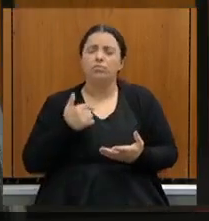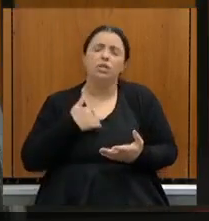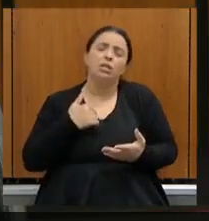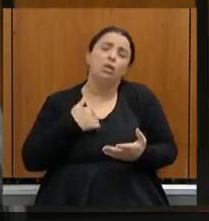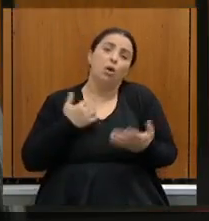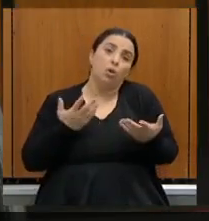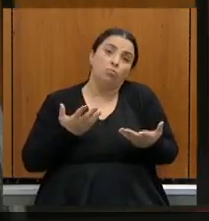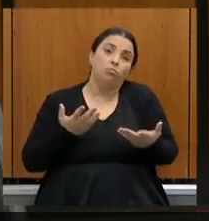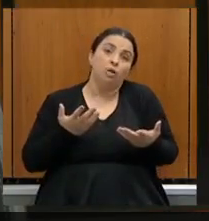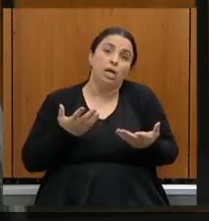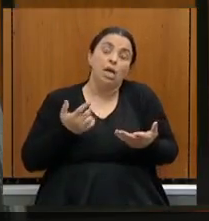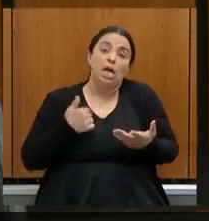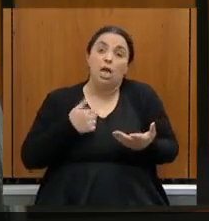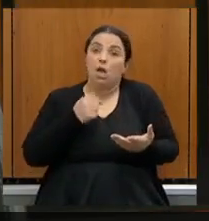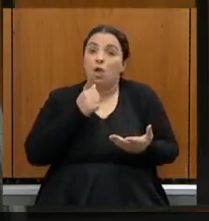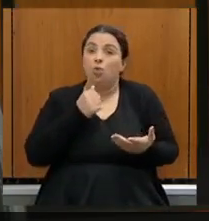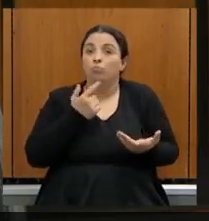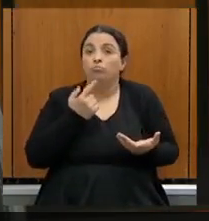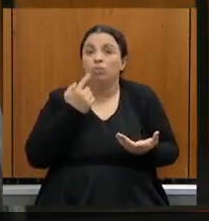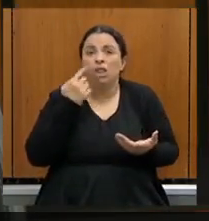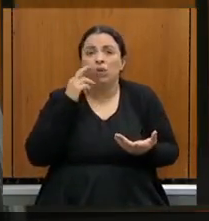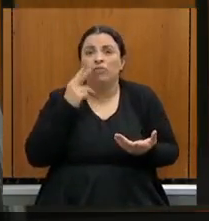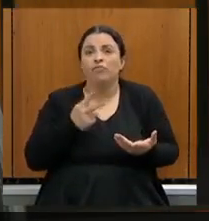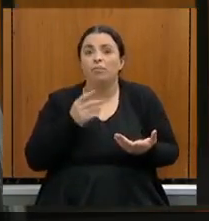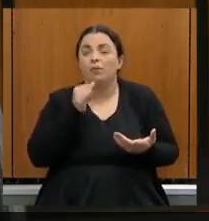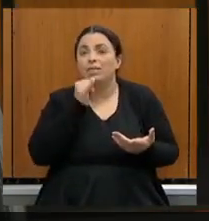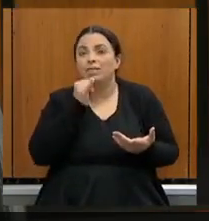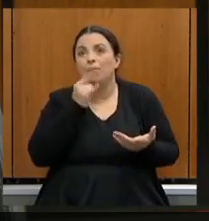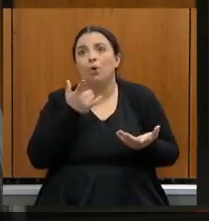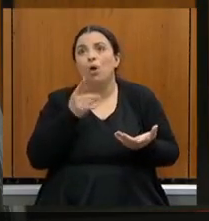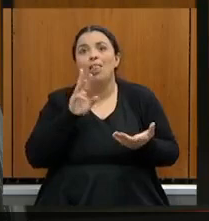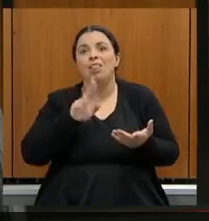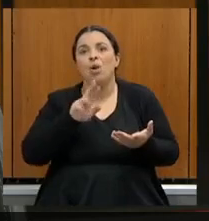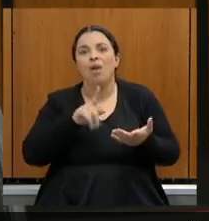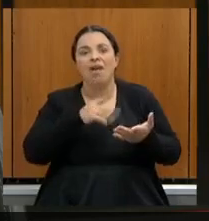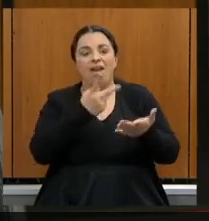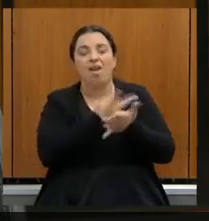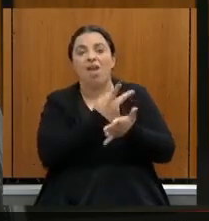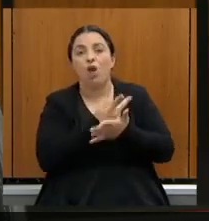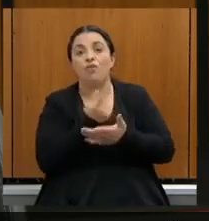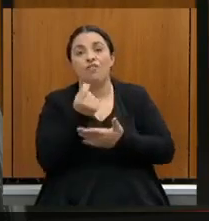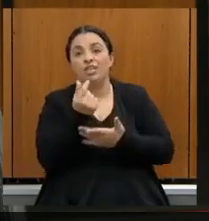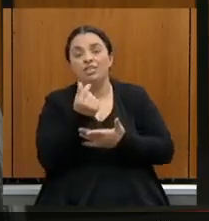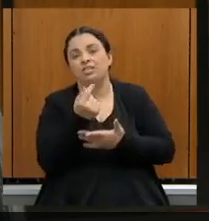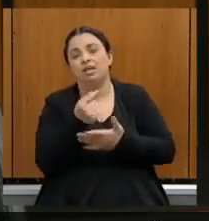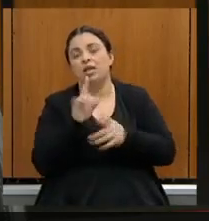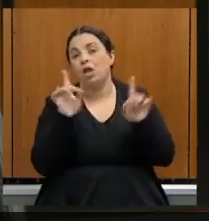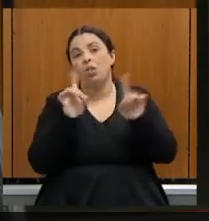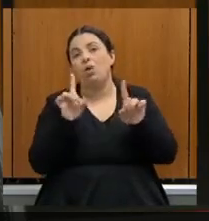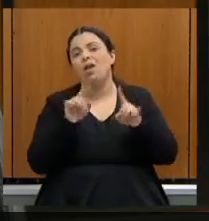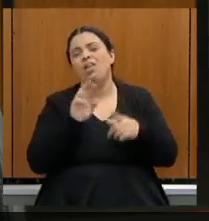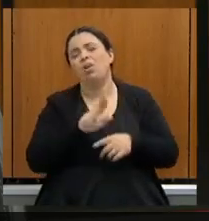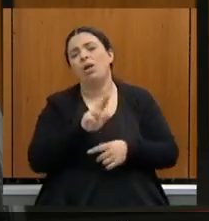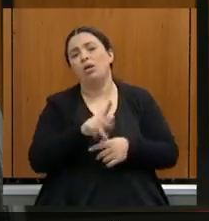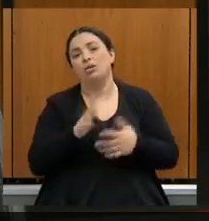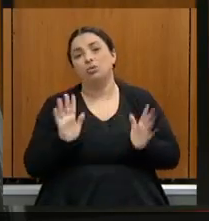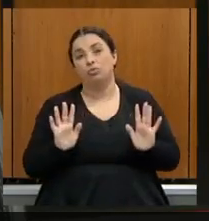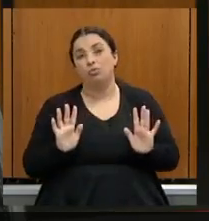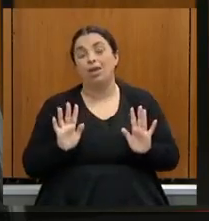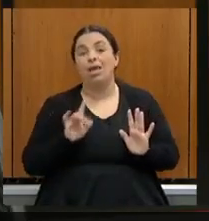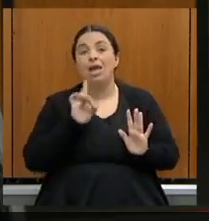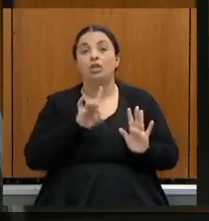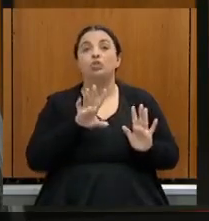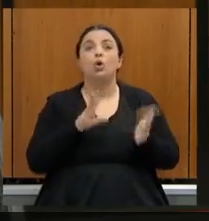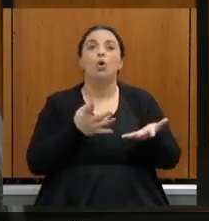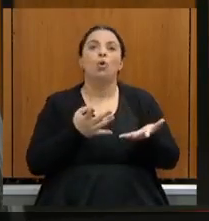eu não vi importância, não é irregularidade financeira, não é isso, não se trata disso, é apenas